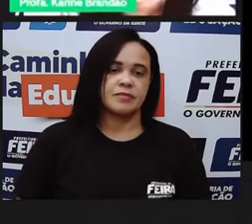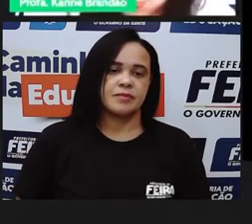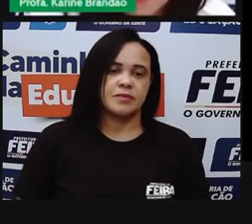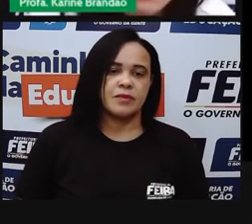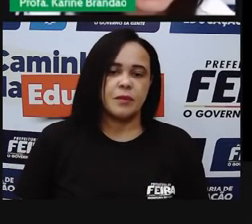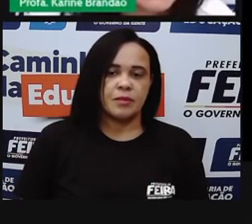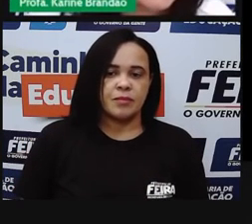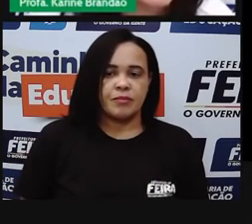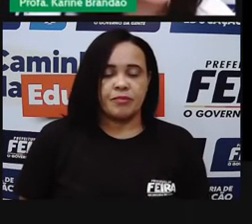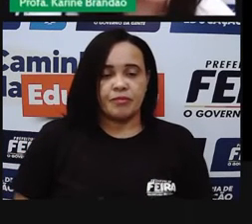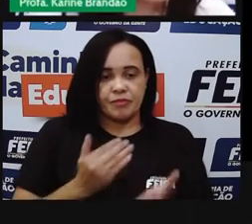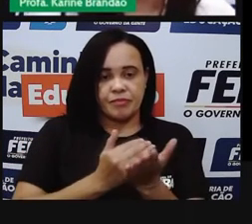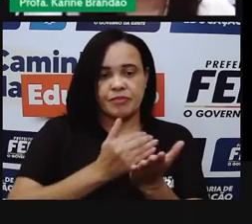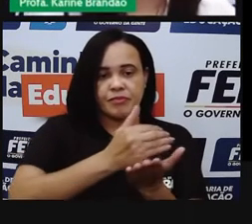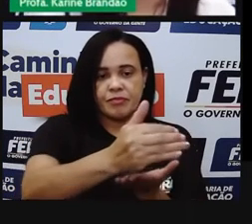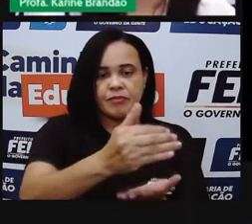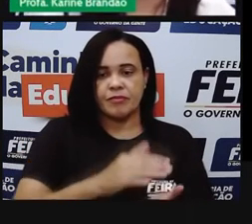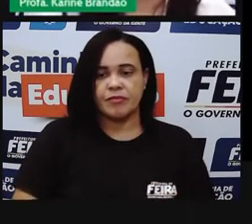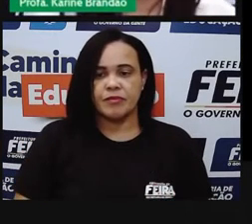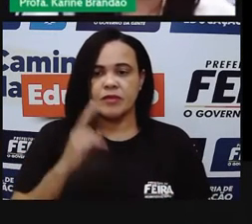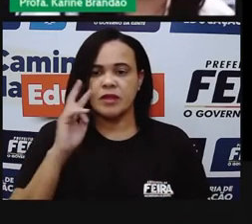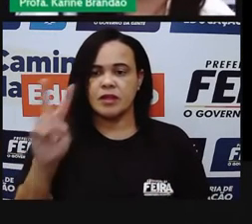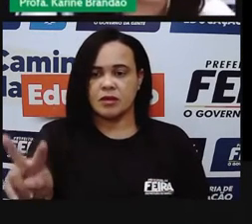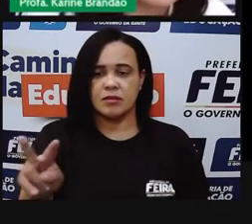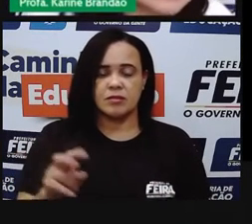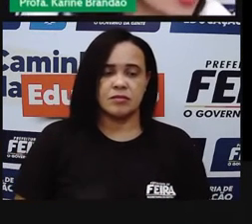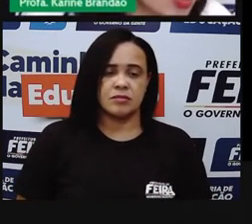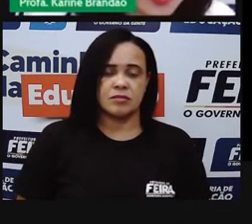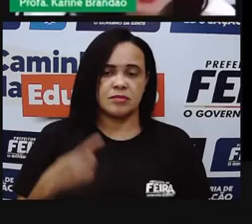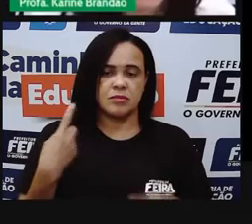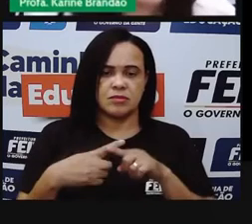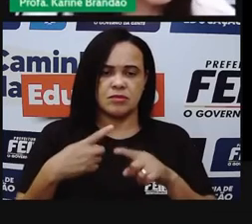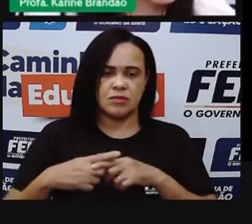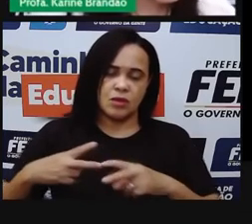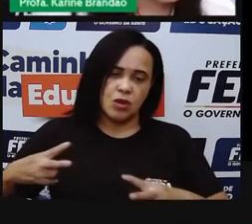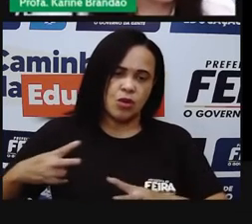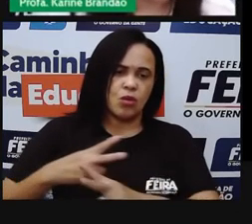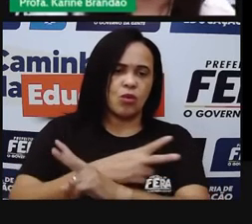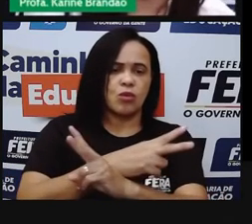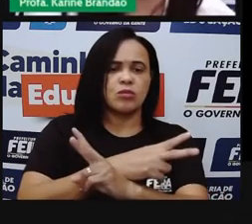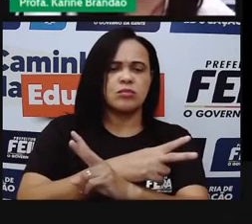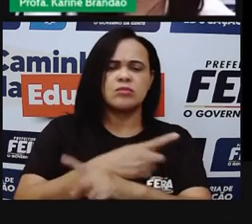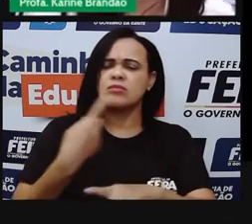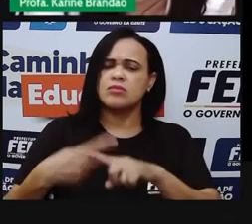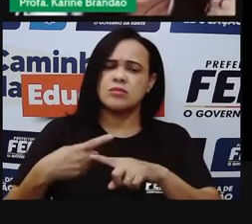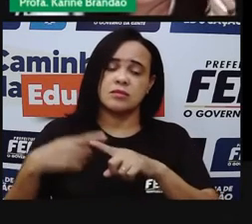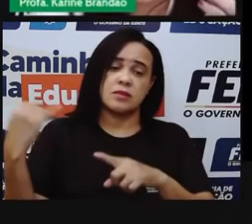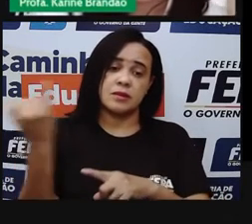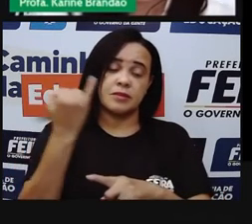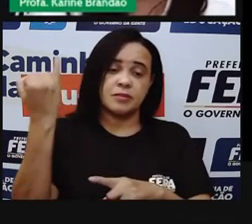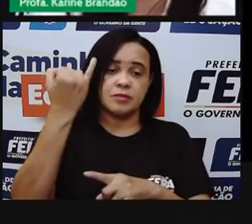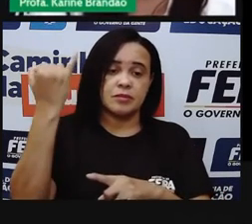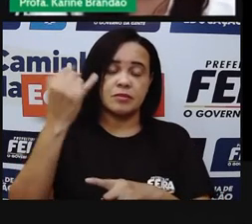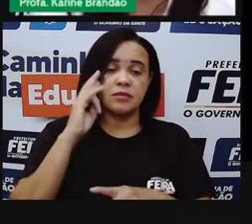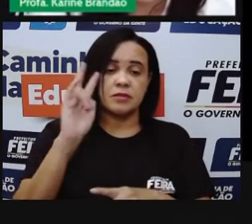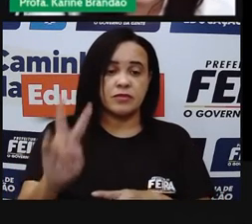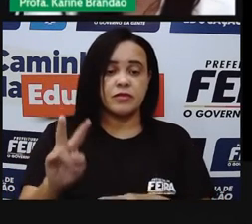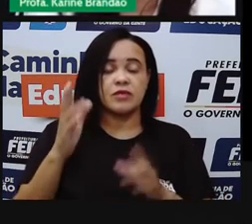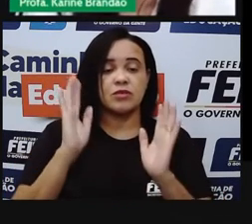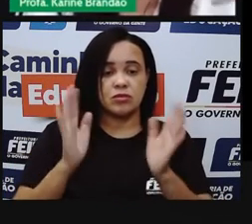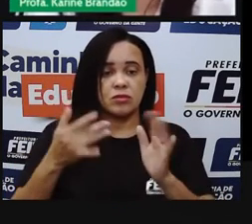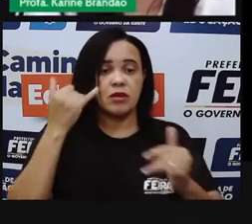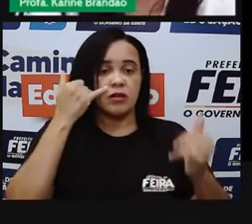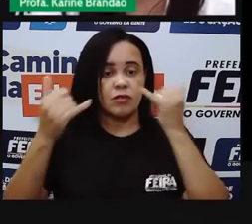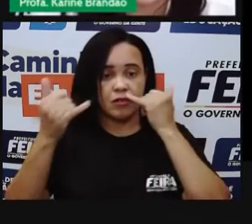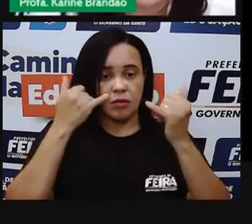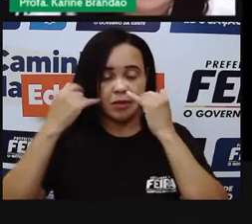aqui? Vamos seguir. E aí, Pro, por que que a senhora está falando desses cromossomos? Por que que isso é tão importante? Porque a gente já viu que a nossa